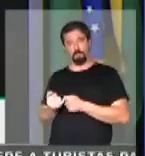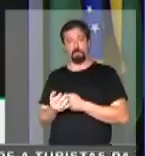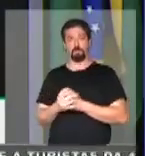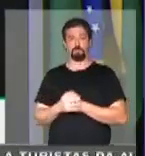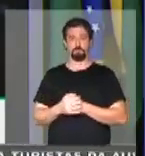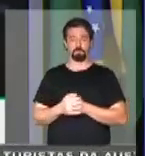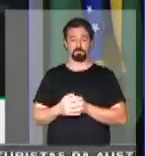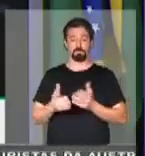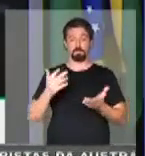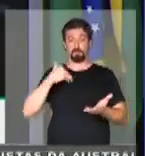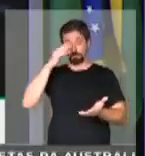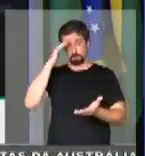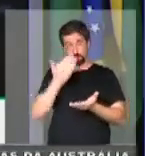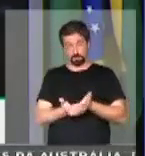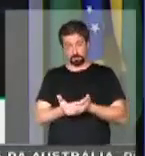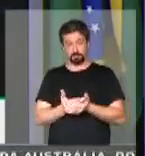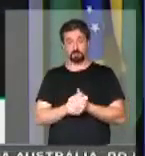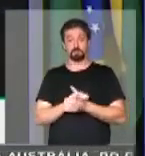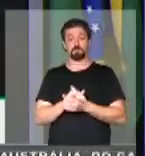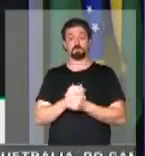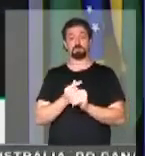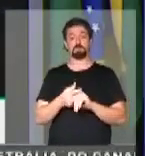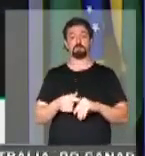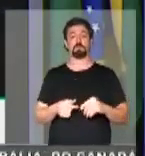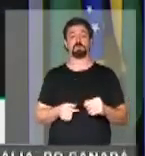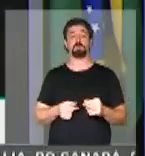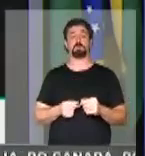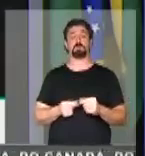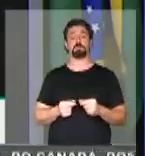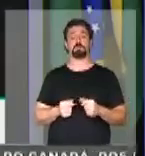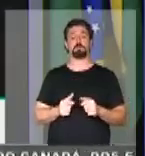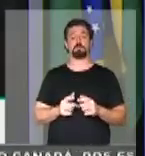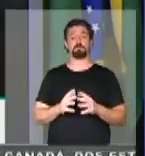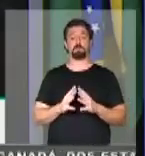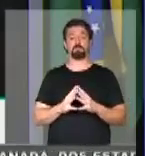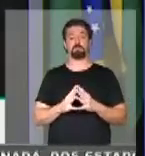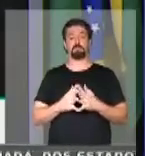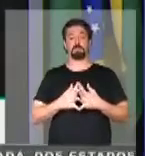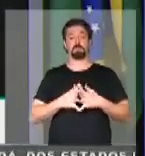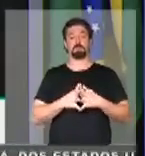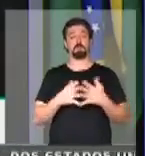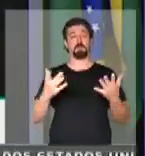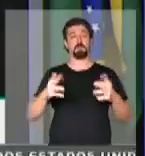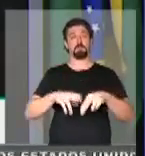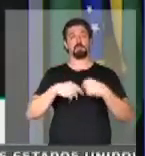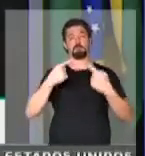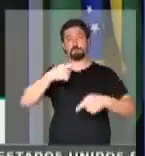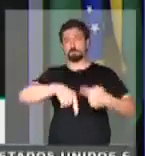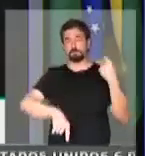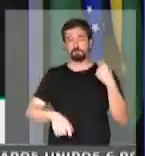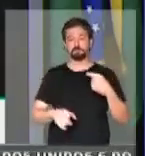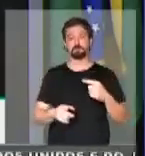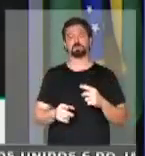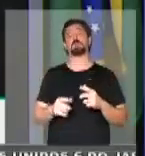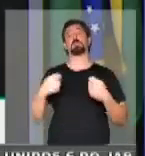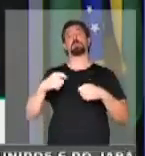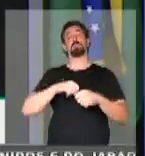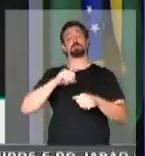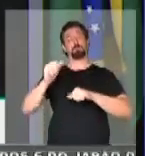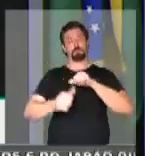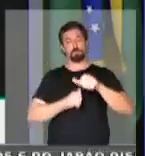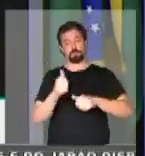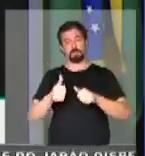Então, acredito que a mudança dará um gigantesco passo na isonomia, com o fim das distorções que precisam